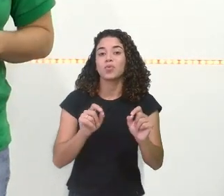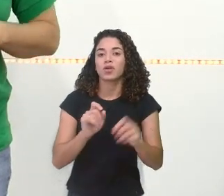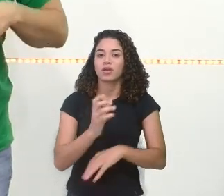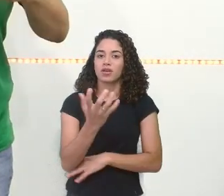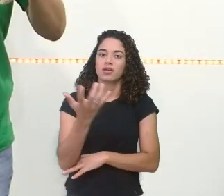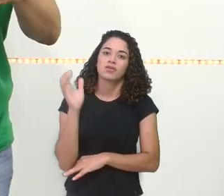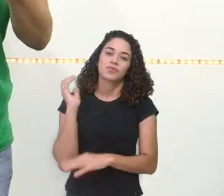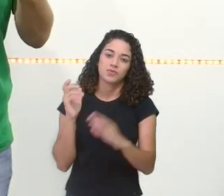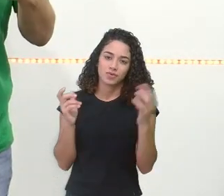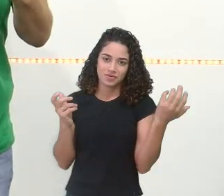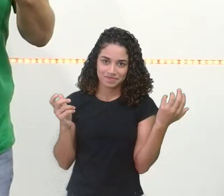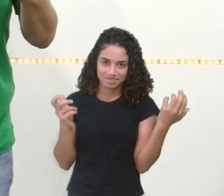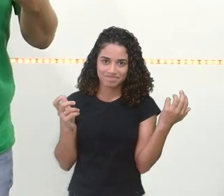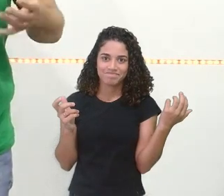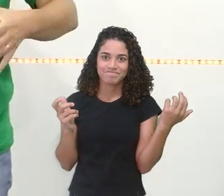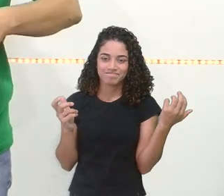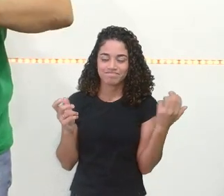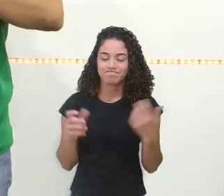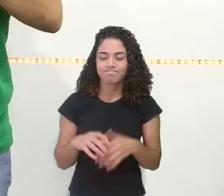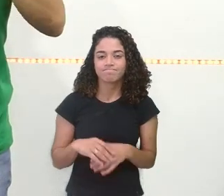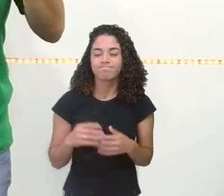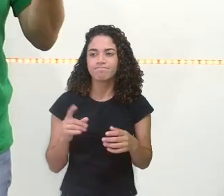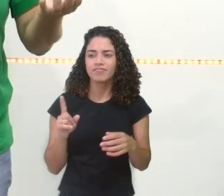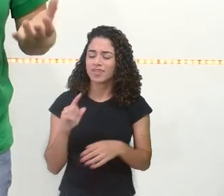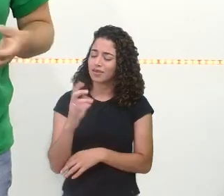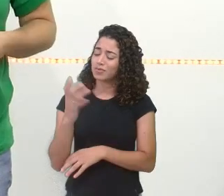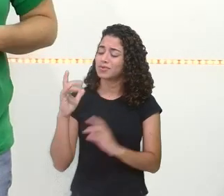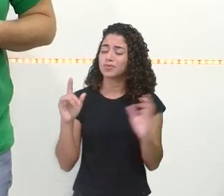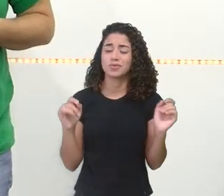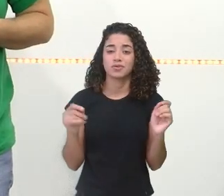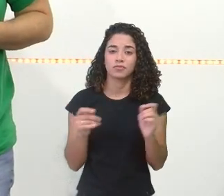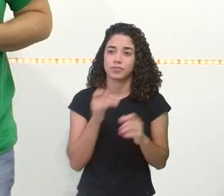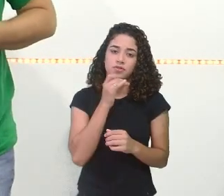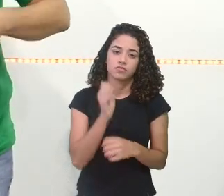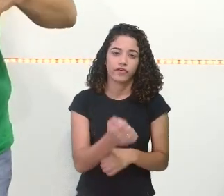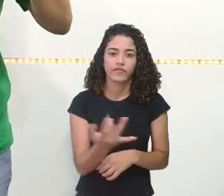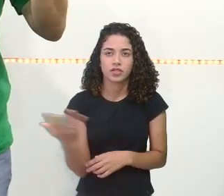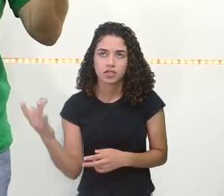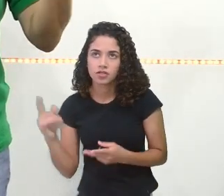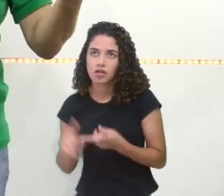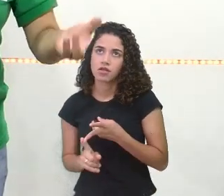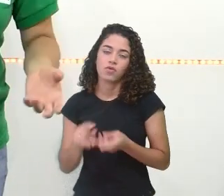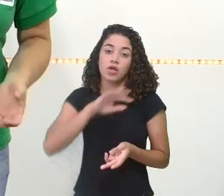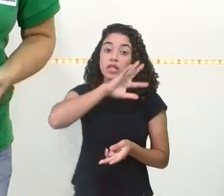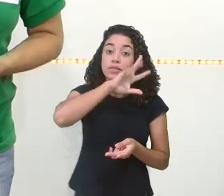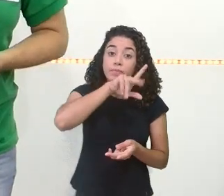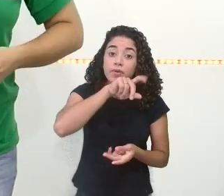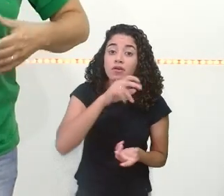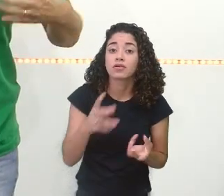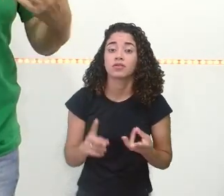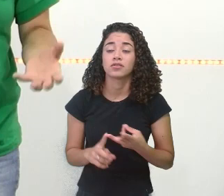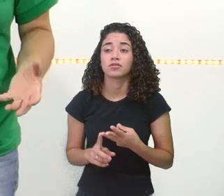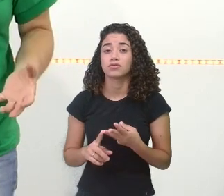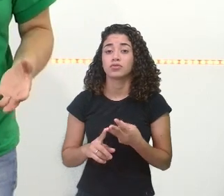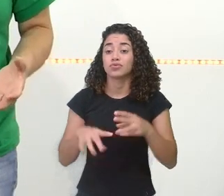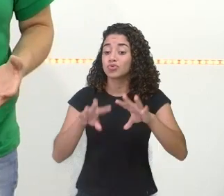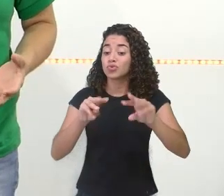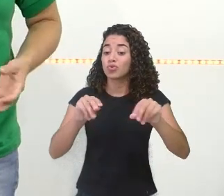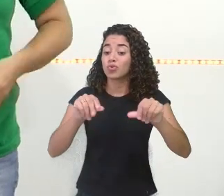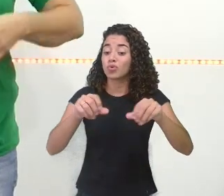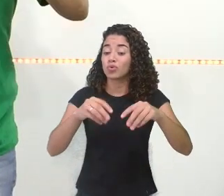Né? Então, a natureza, o que é? É tudo que vem dela. A vegetação, os animaizinhos, né? O